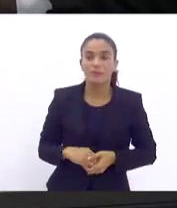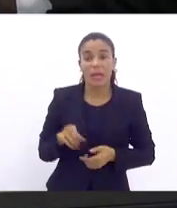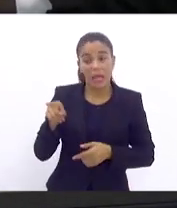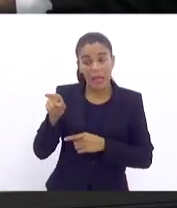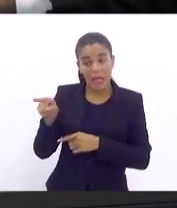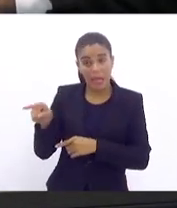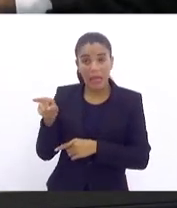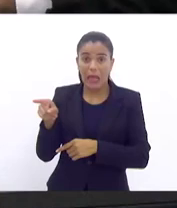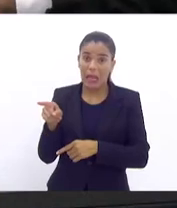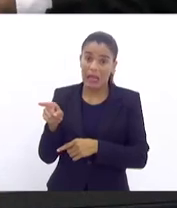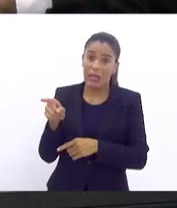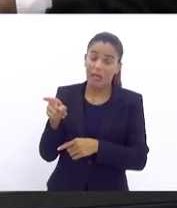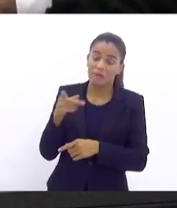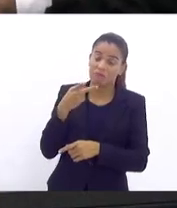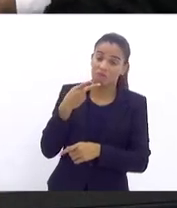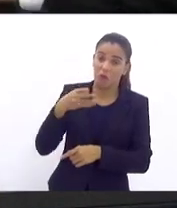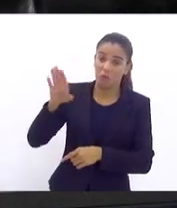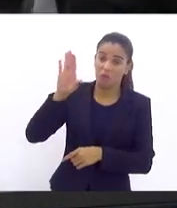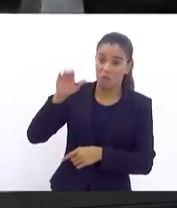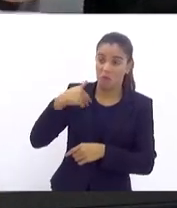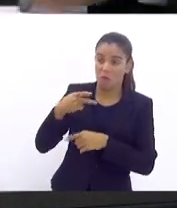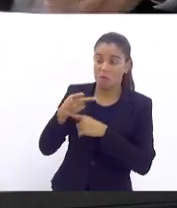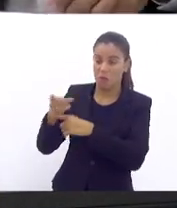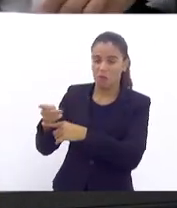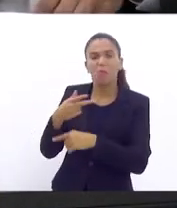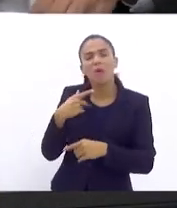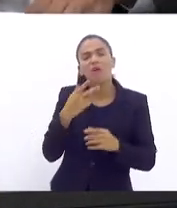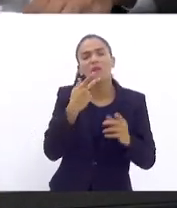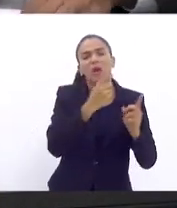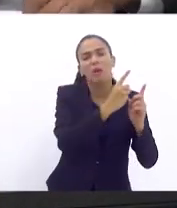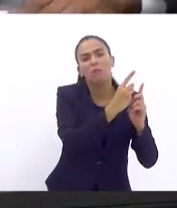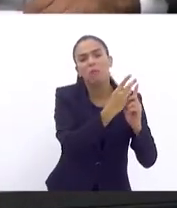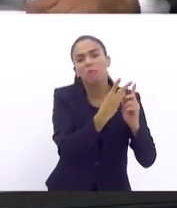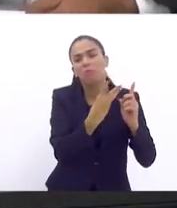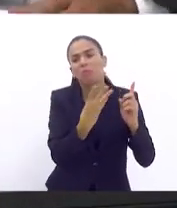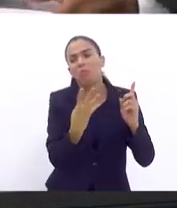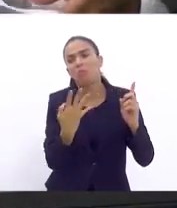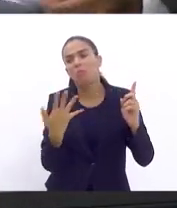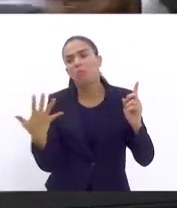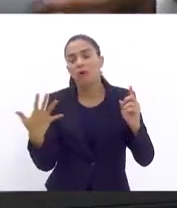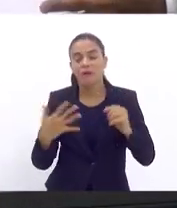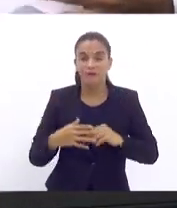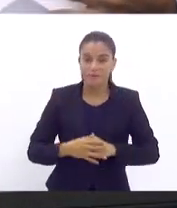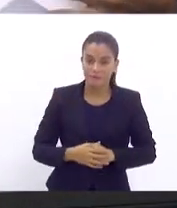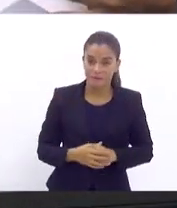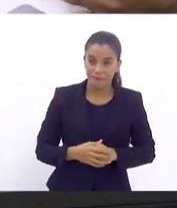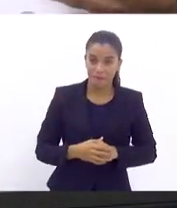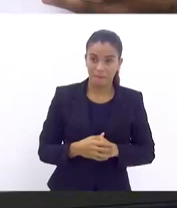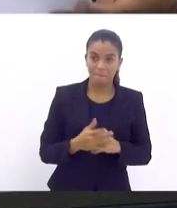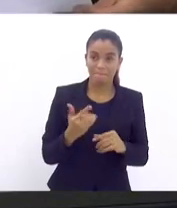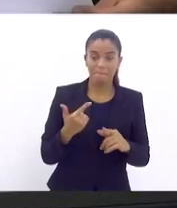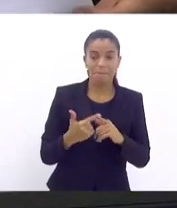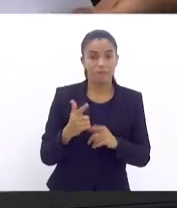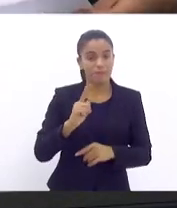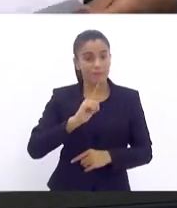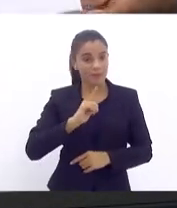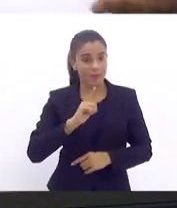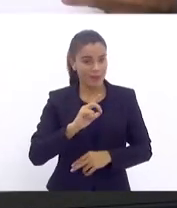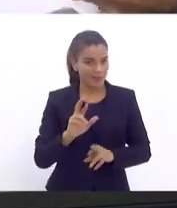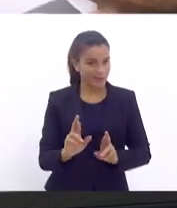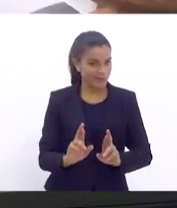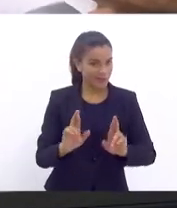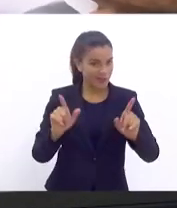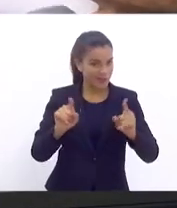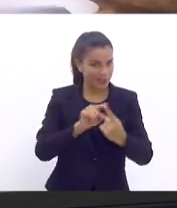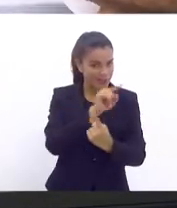ela ficou de falar com o presidente por que que eu tô contando essa Saga só para dizer que há uma certa diferença entre